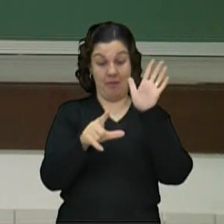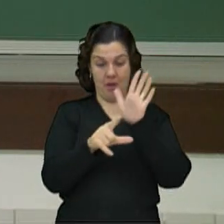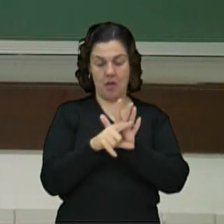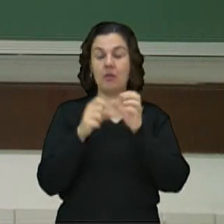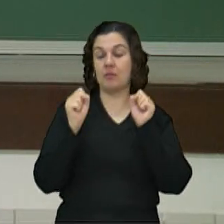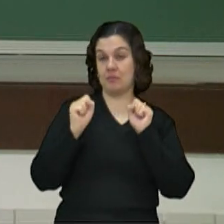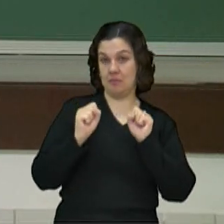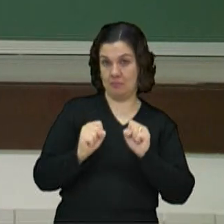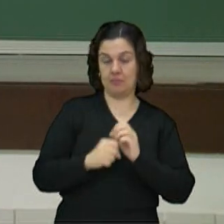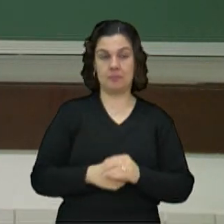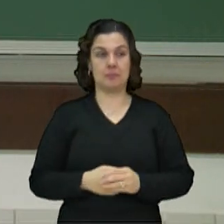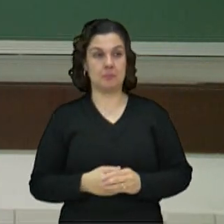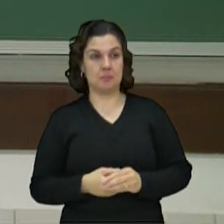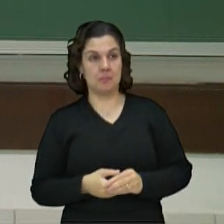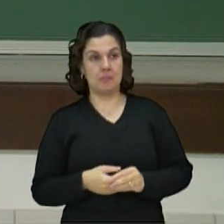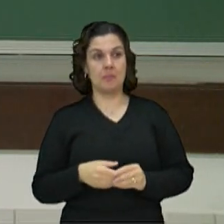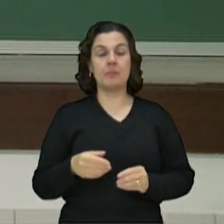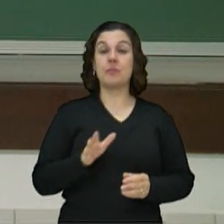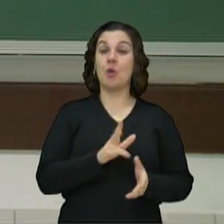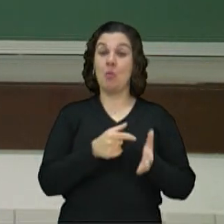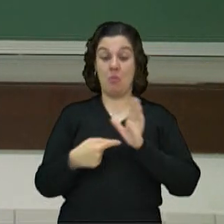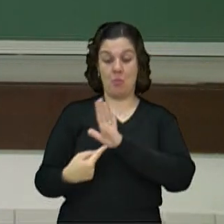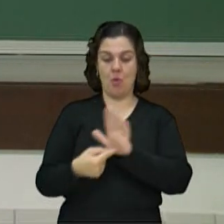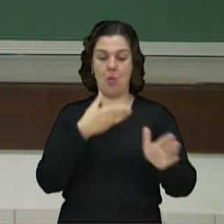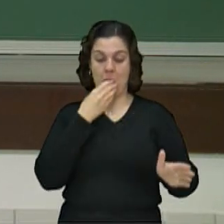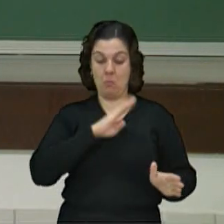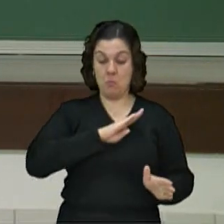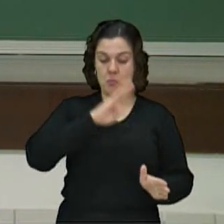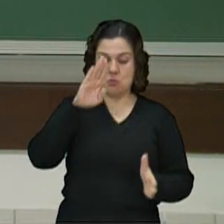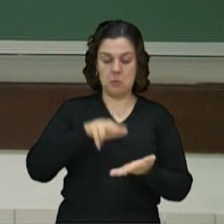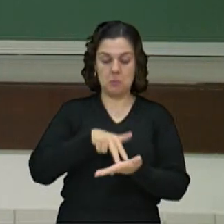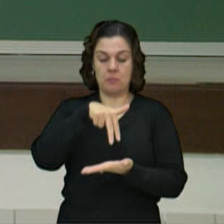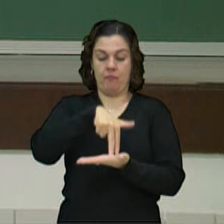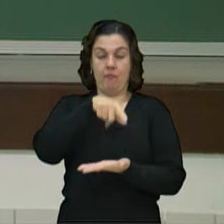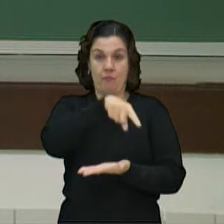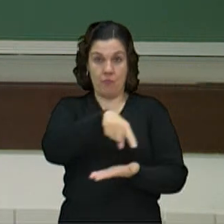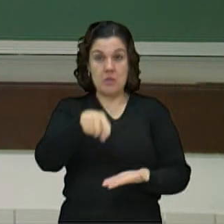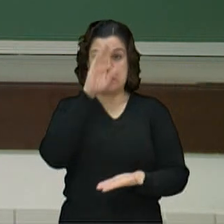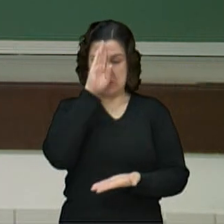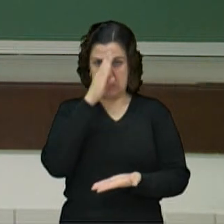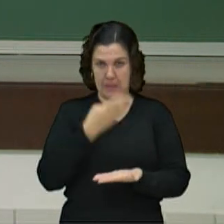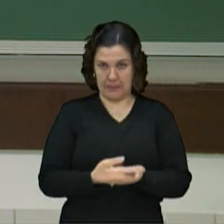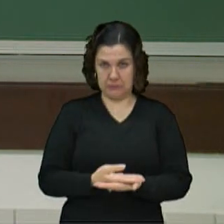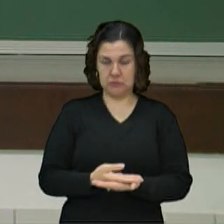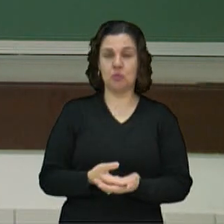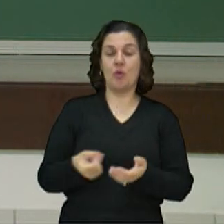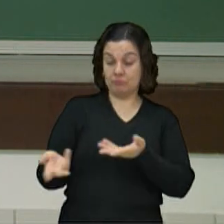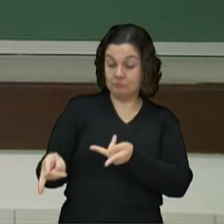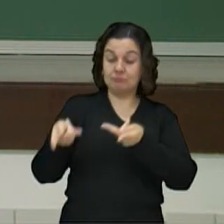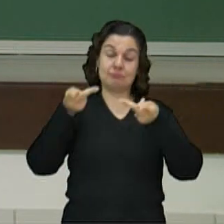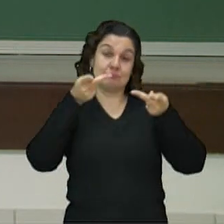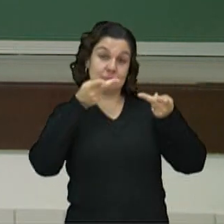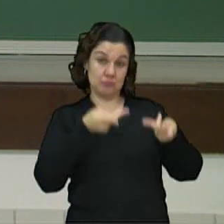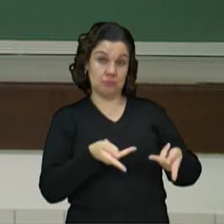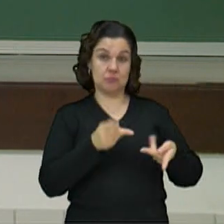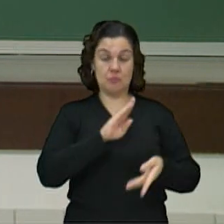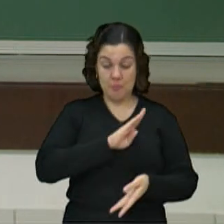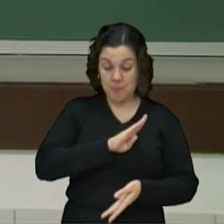permitia. O Mussolini mostrou força, o rei acreditou nessa força, cedeu à pressão e convidou Mussolini